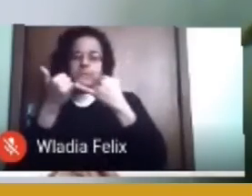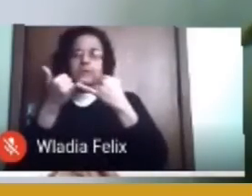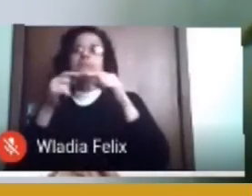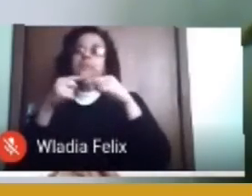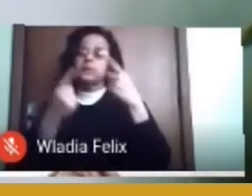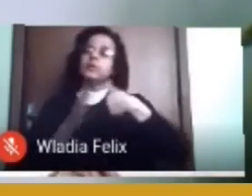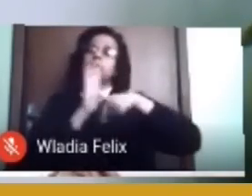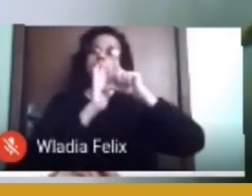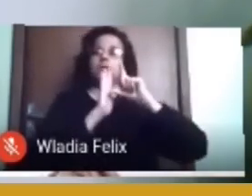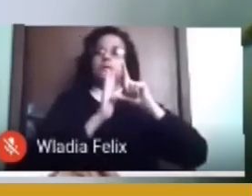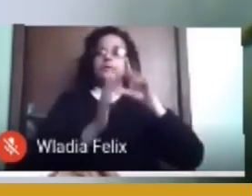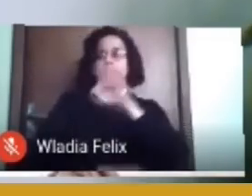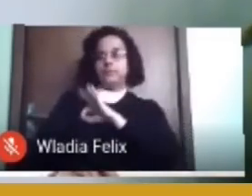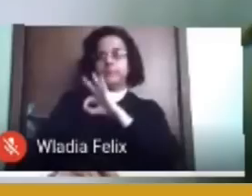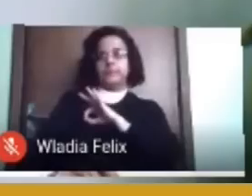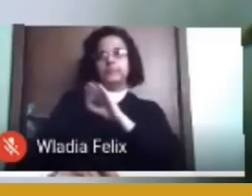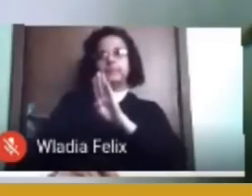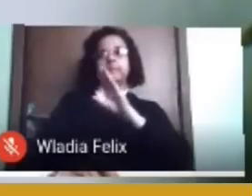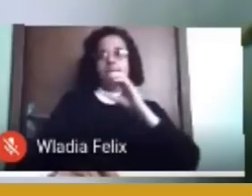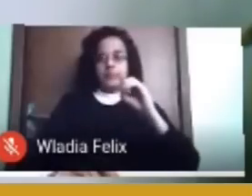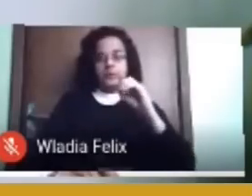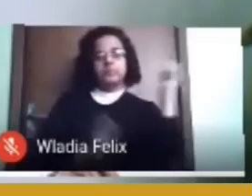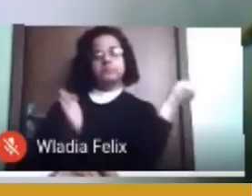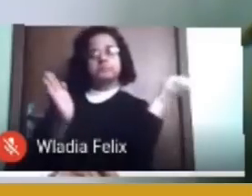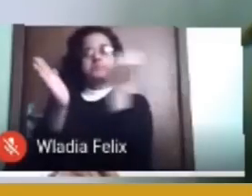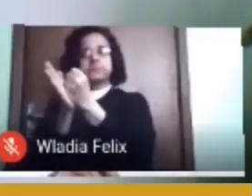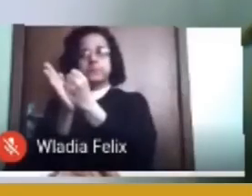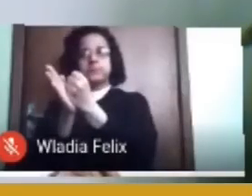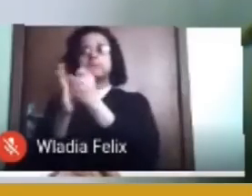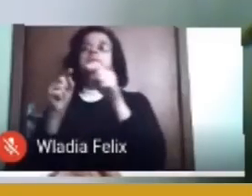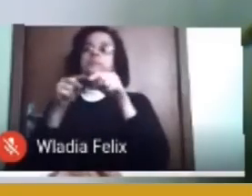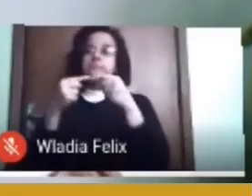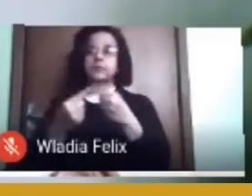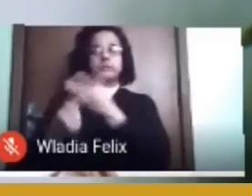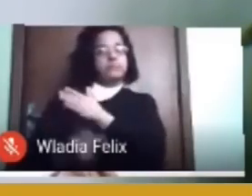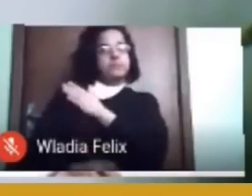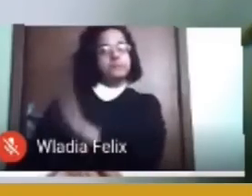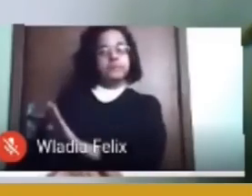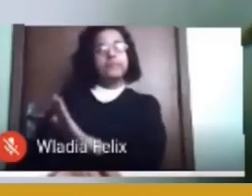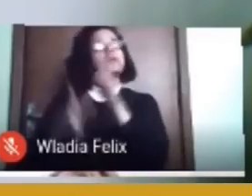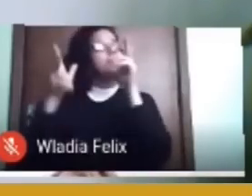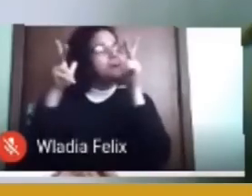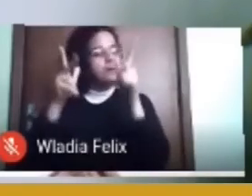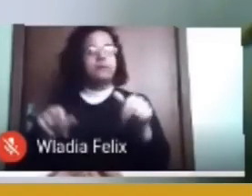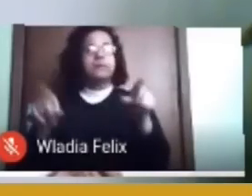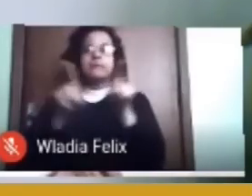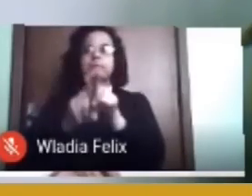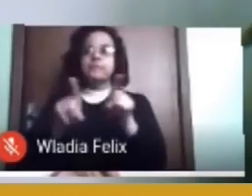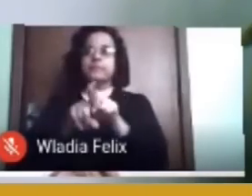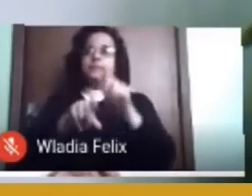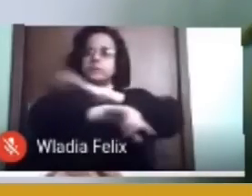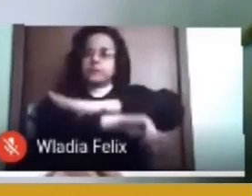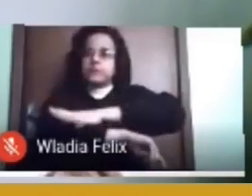linha, a diversidade sexual, o racismo, o bullying, né? Então, são questões que interferem no